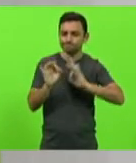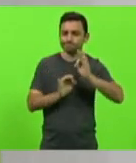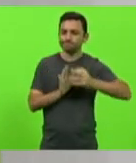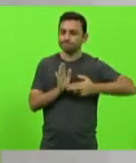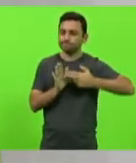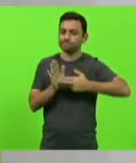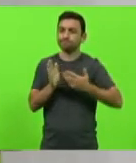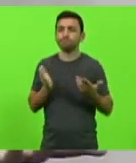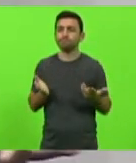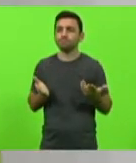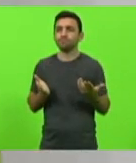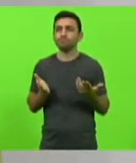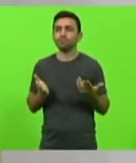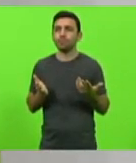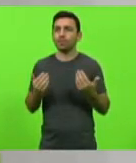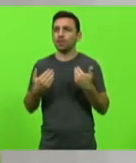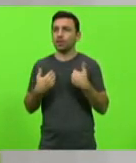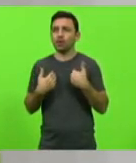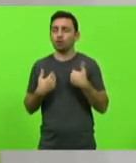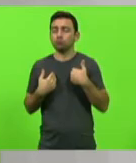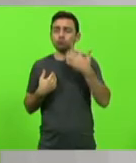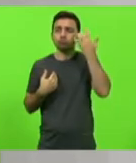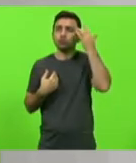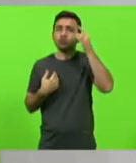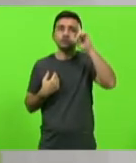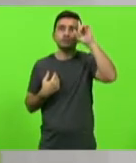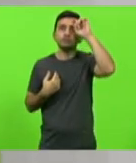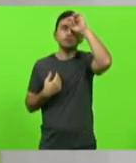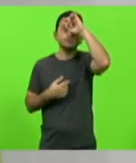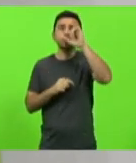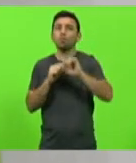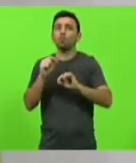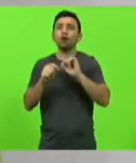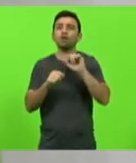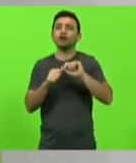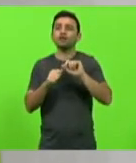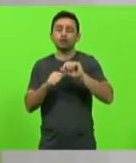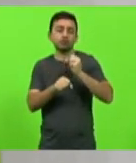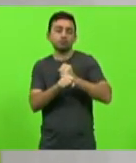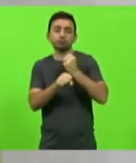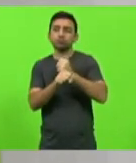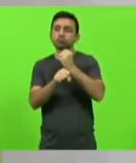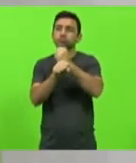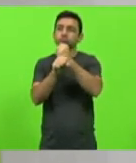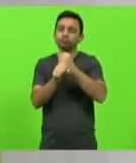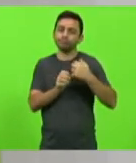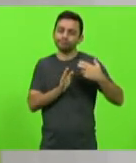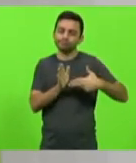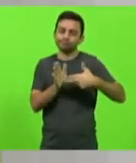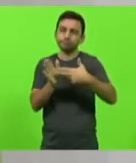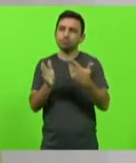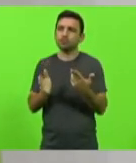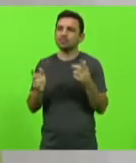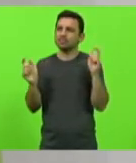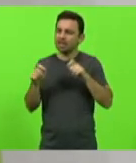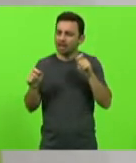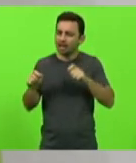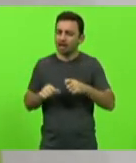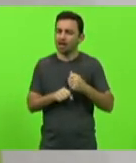eu não vejo dificuldade hoje para se construir em 5, 10